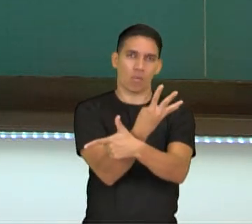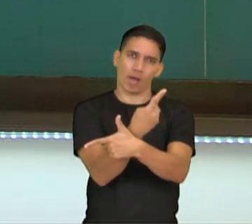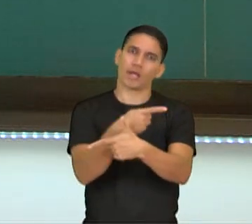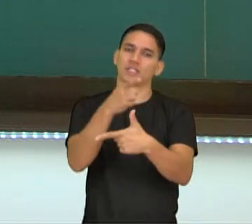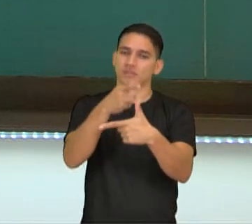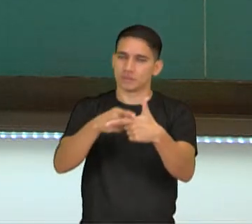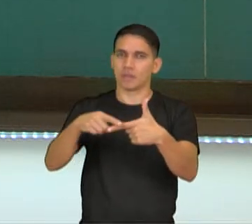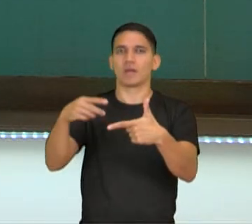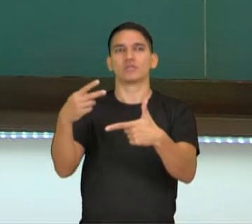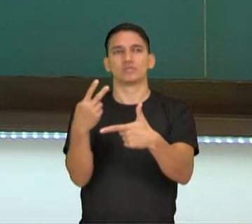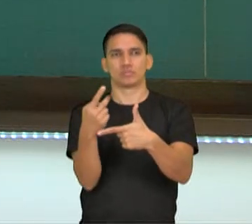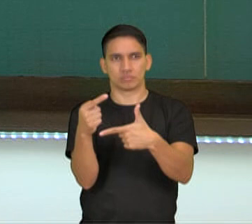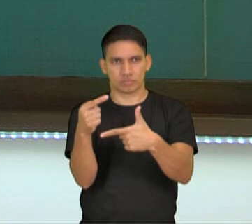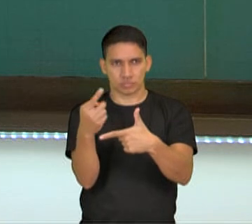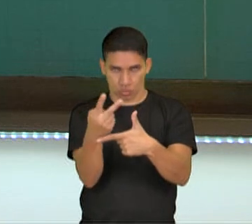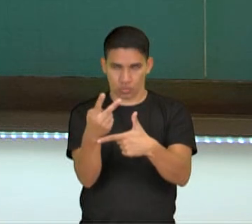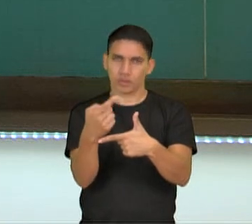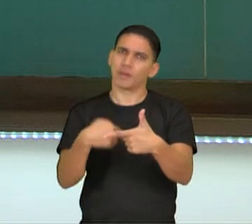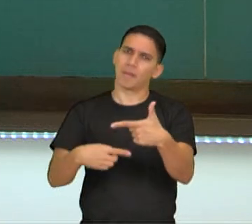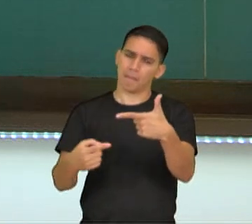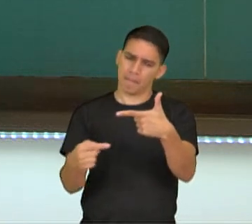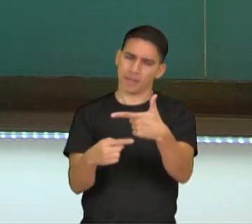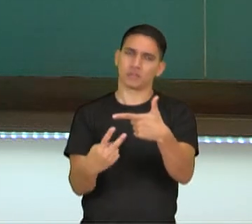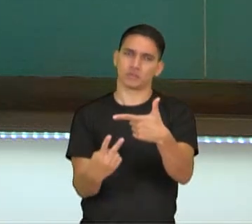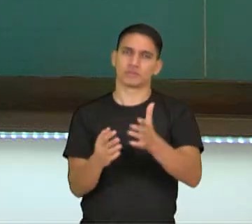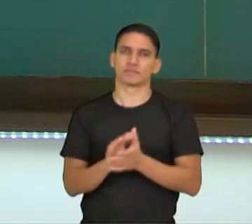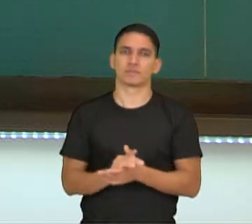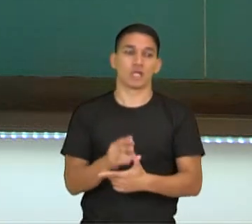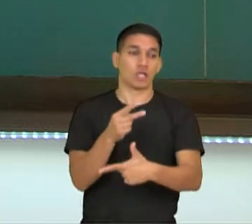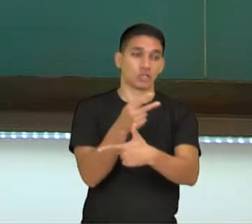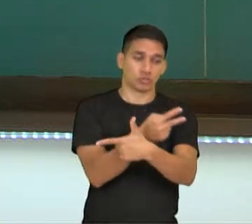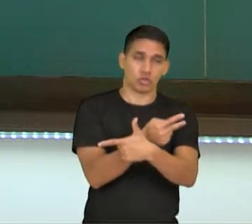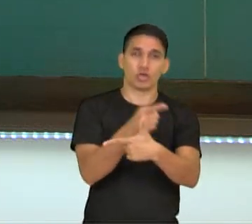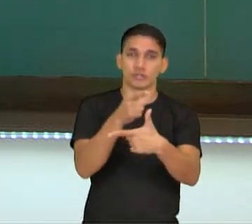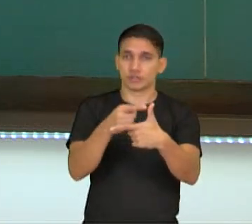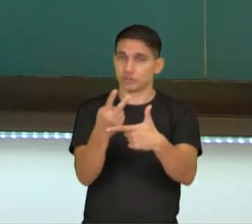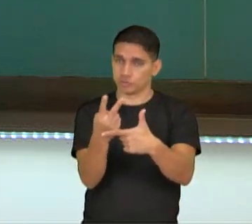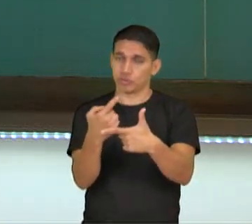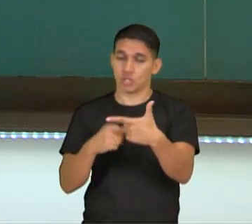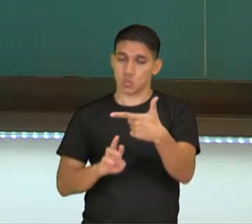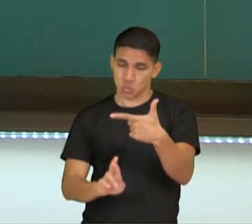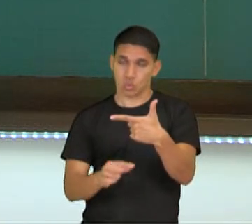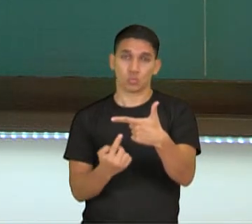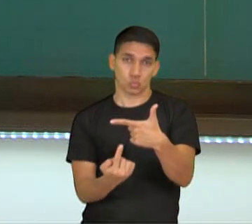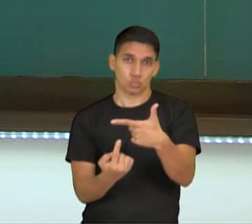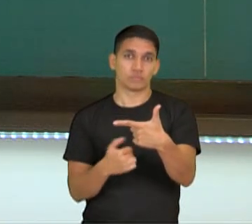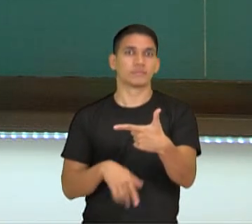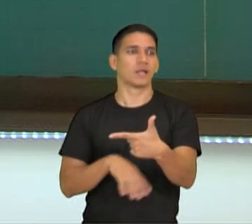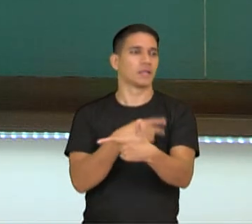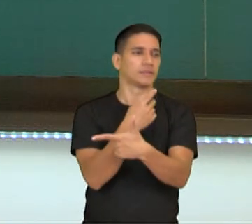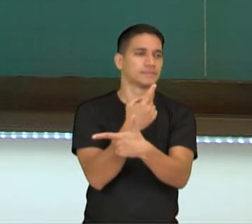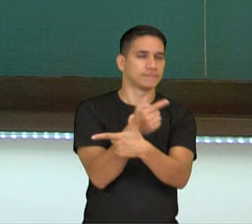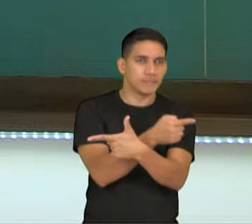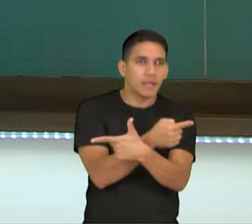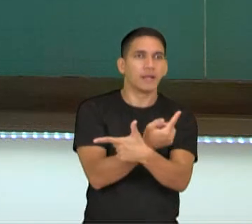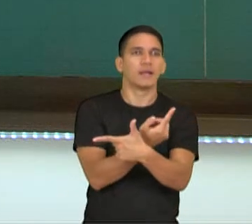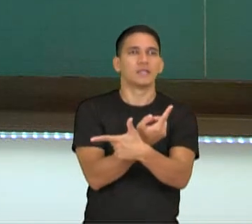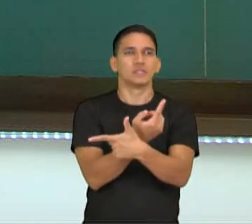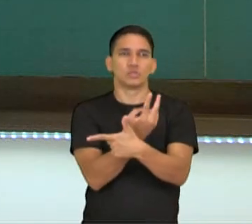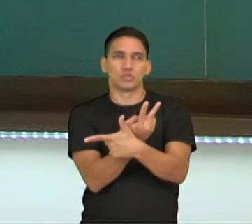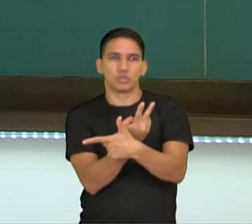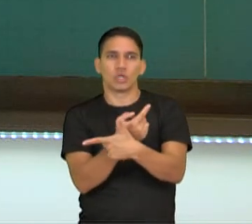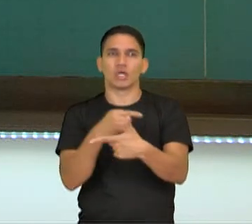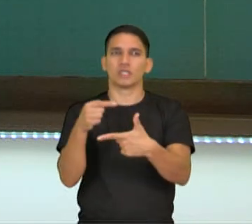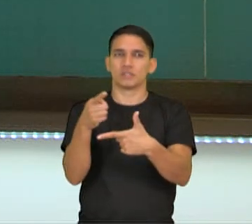menos 2. 2 dividido por 2 é 1. E menos 2 dividido por 2 é menos 1. Pronto, tá?